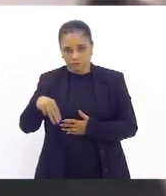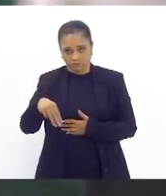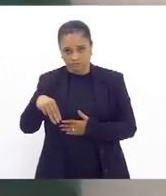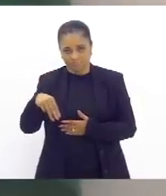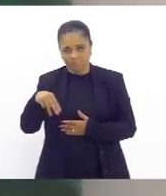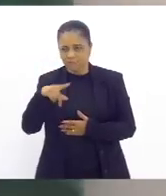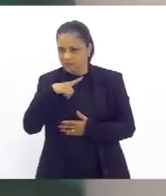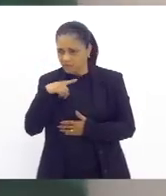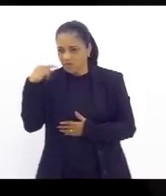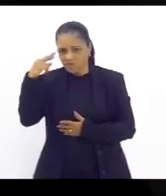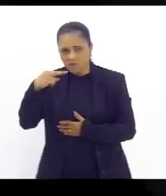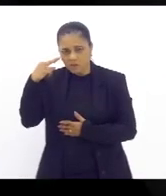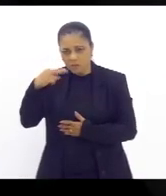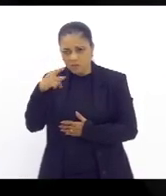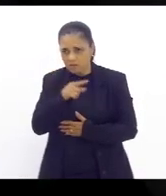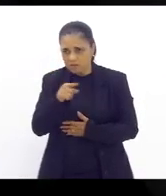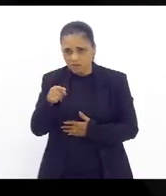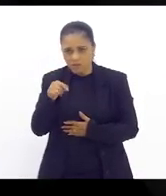aqui